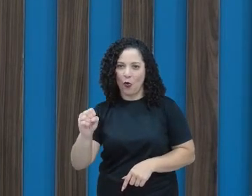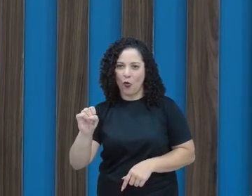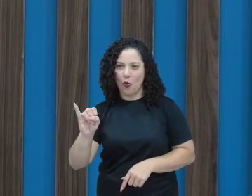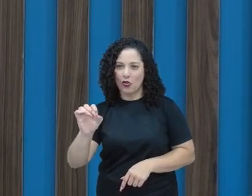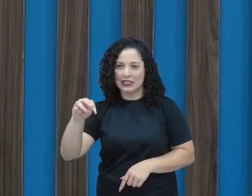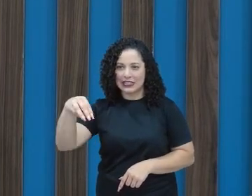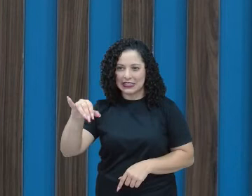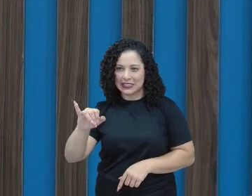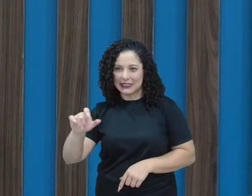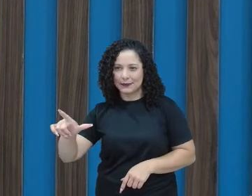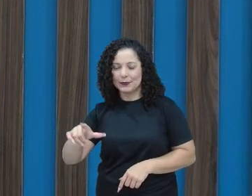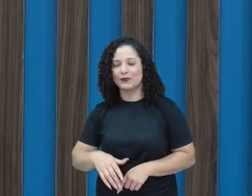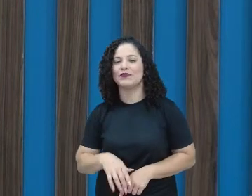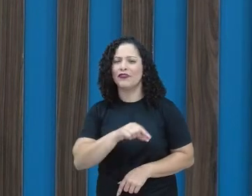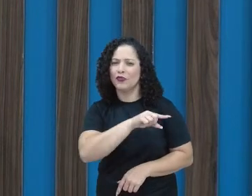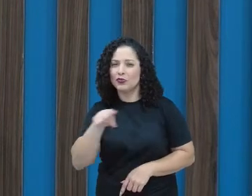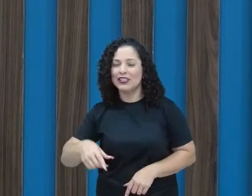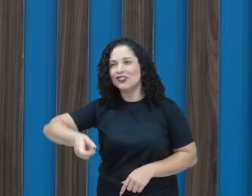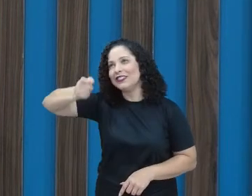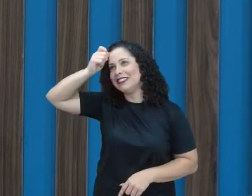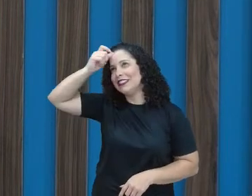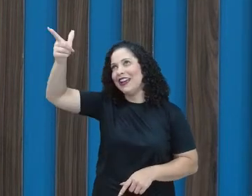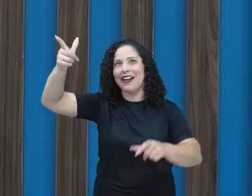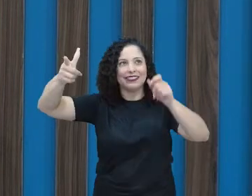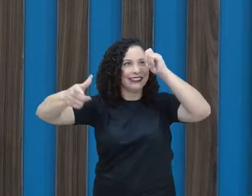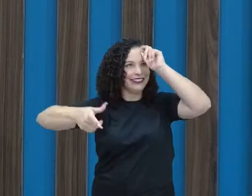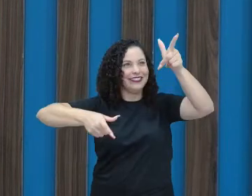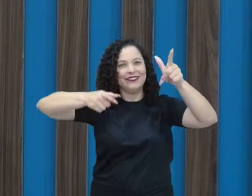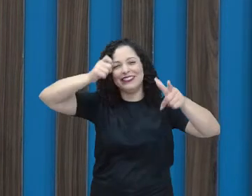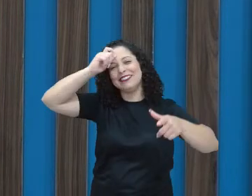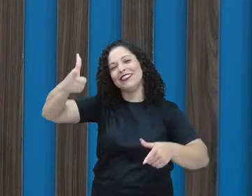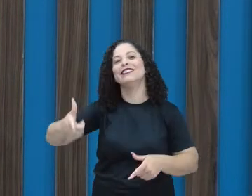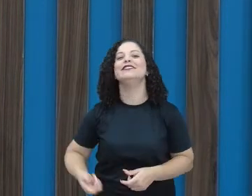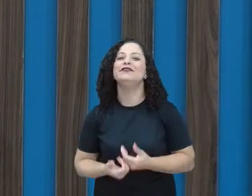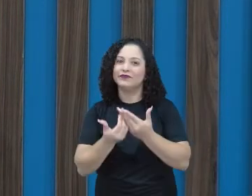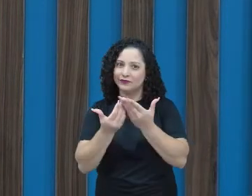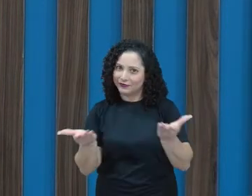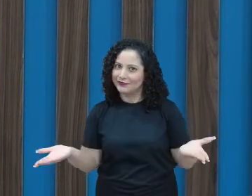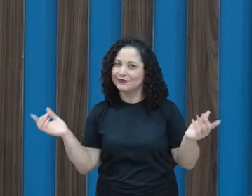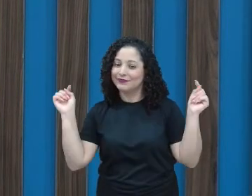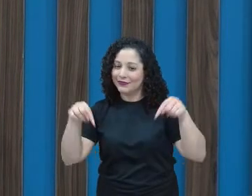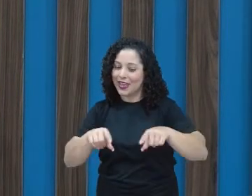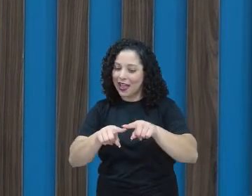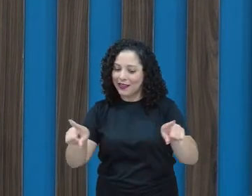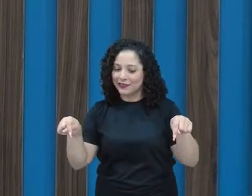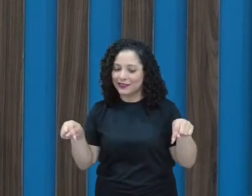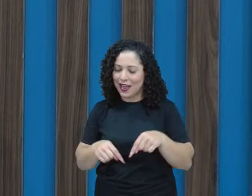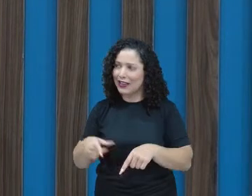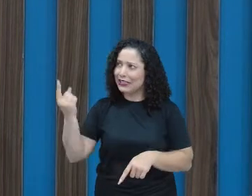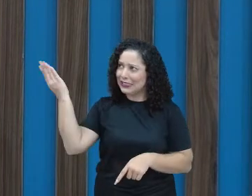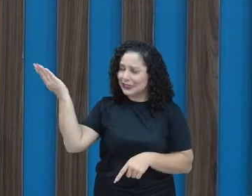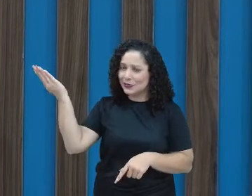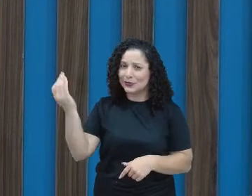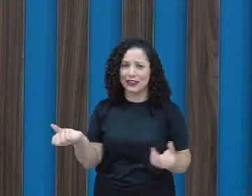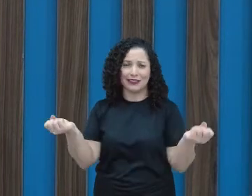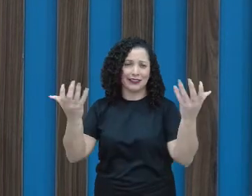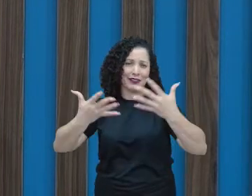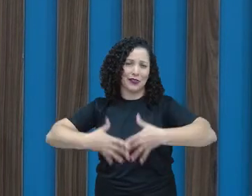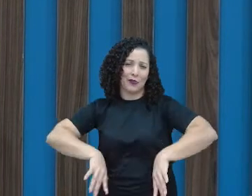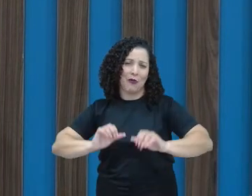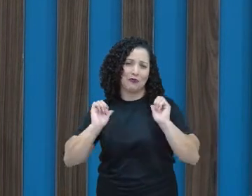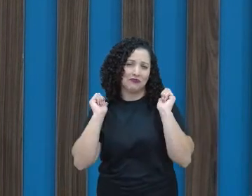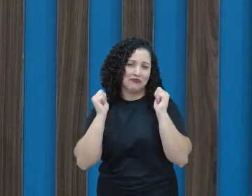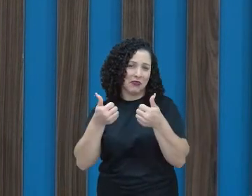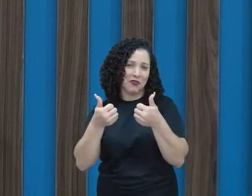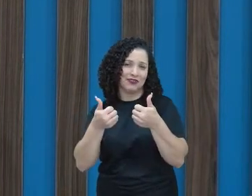Gente, olha, vocês são muito criativos. Vocês saem com cada uma dentro de sala de aula que eu acho isso super de boa,